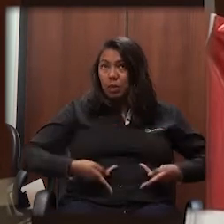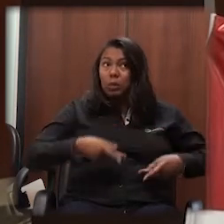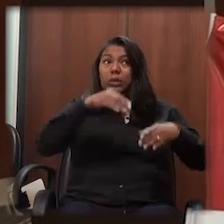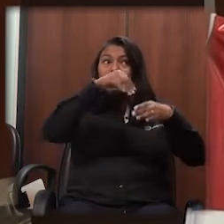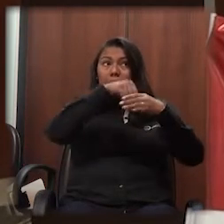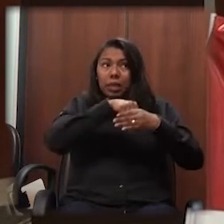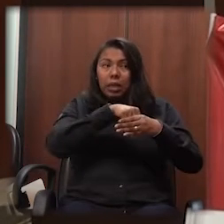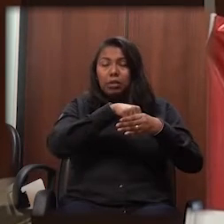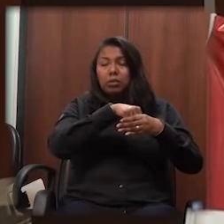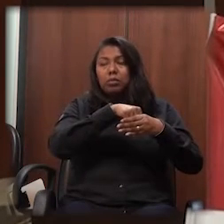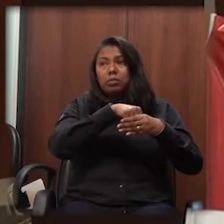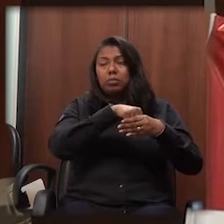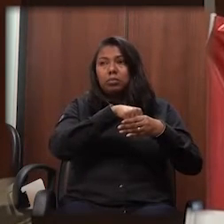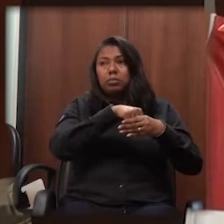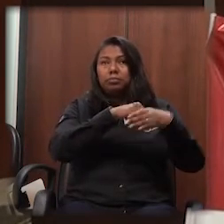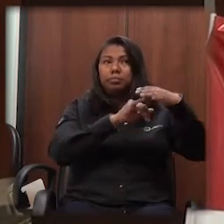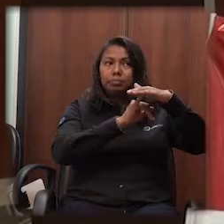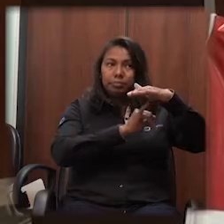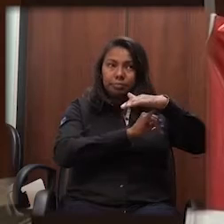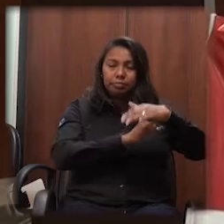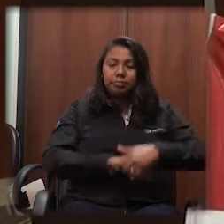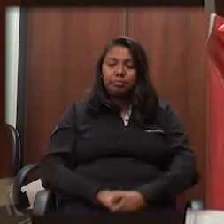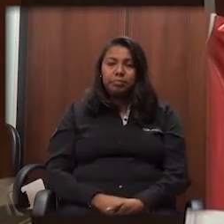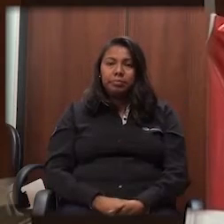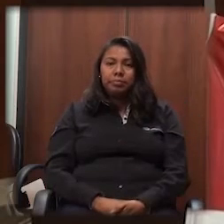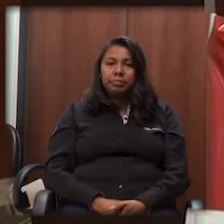estrutura organizacional daquela instituição. Pode passar.